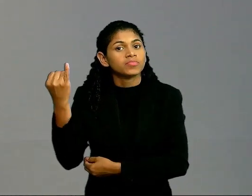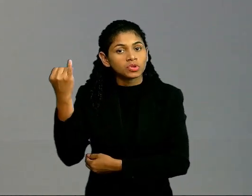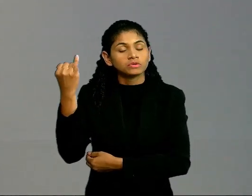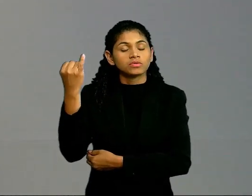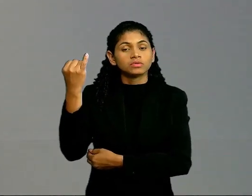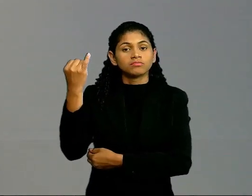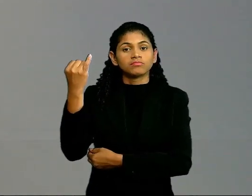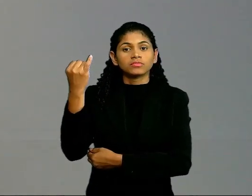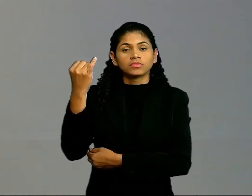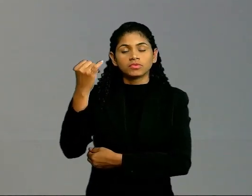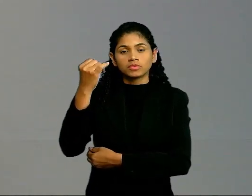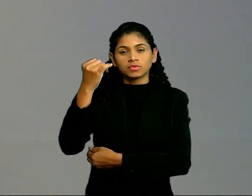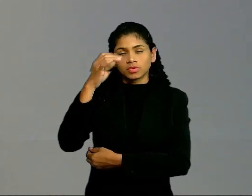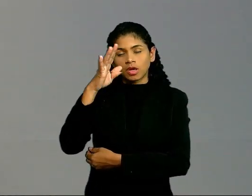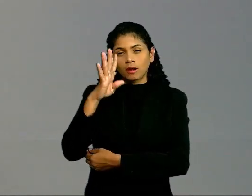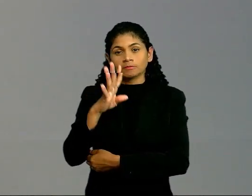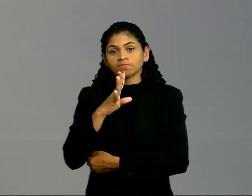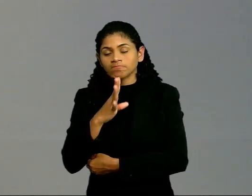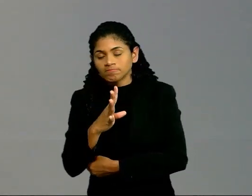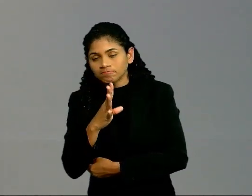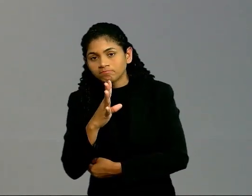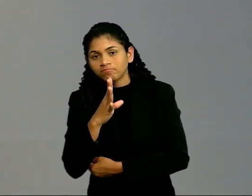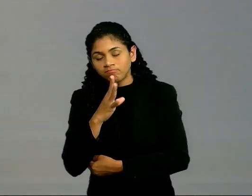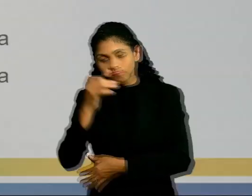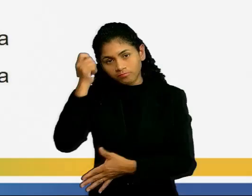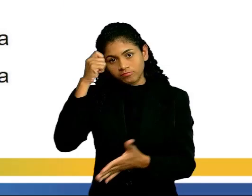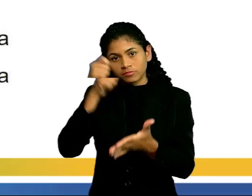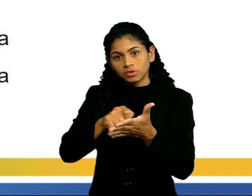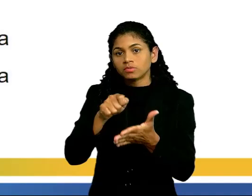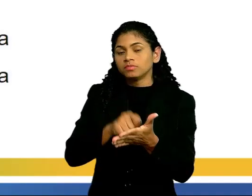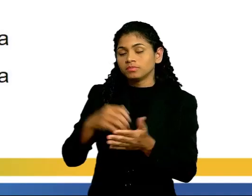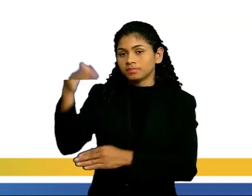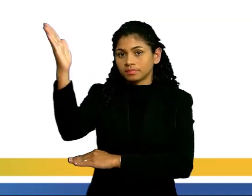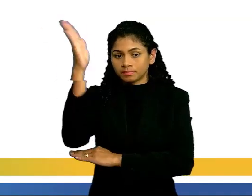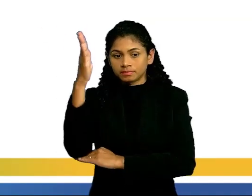ao reconhecimento da escritora, da autora brasileira.